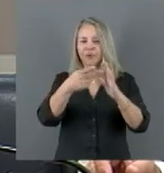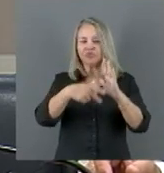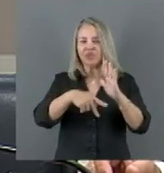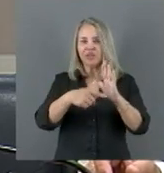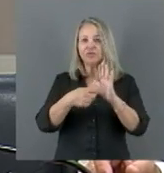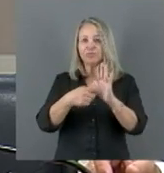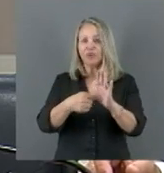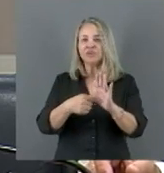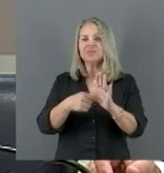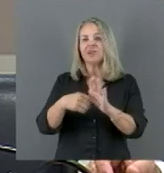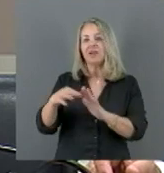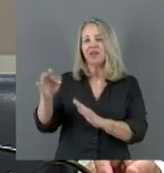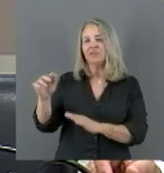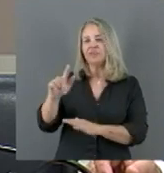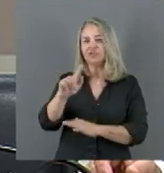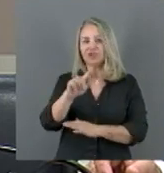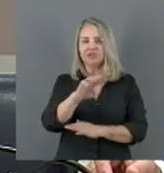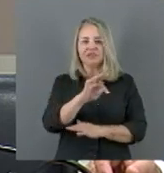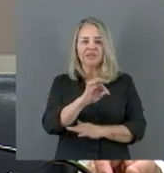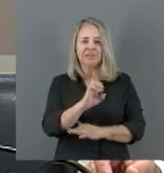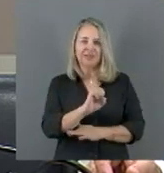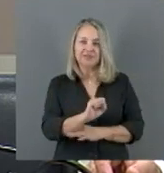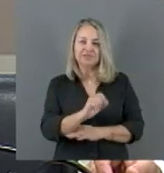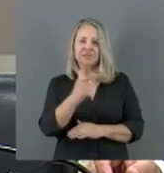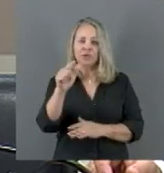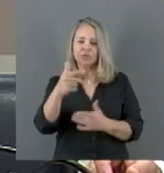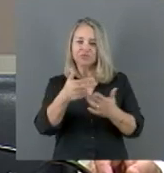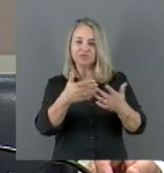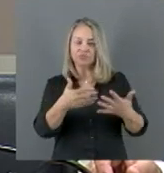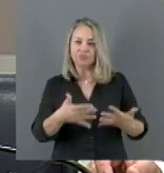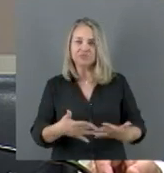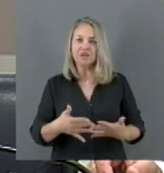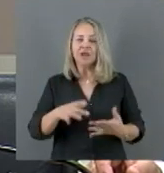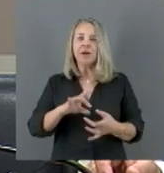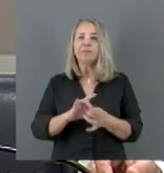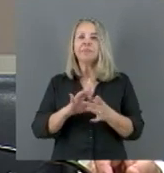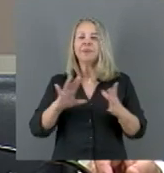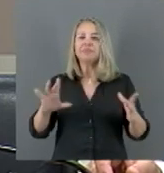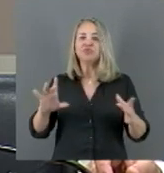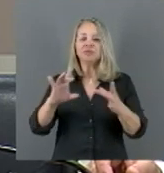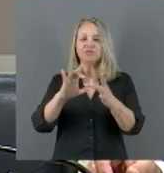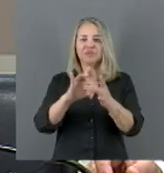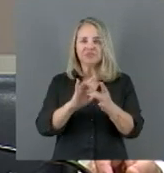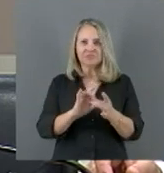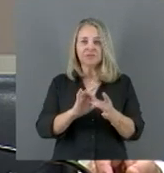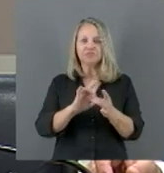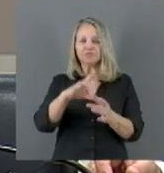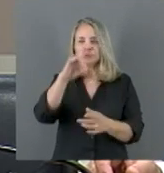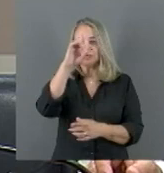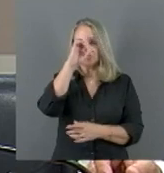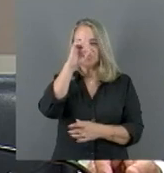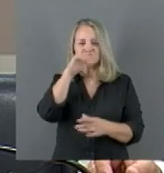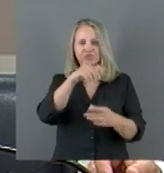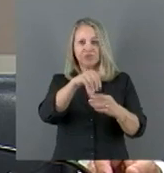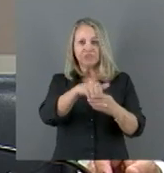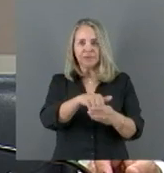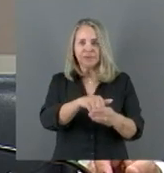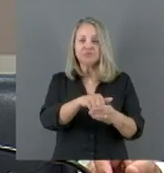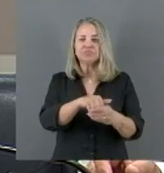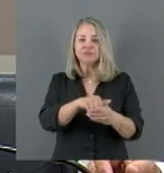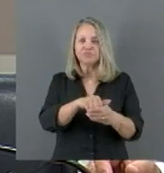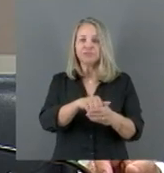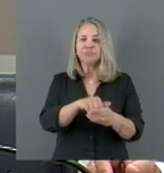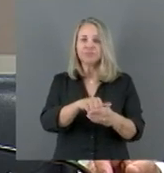outras providências para permitir a unificação das datas de depósitos do Fundo de Garantia por Tempo